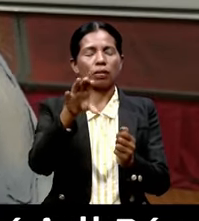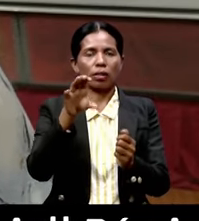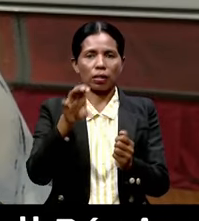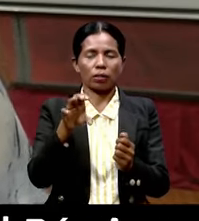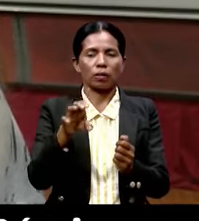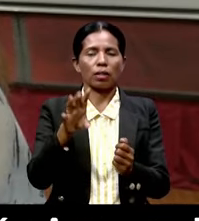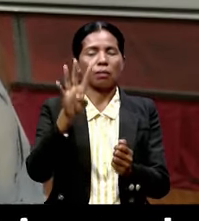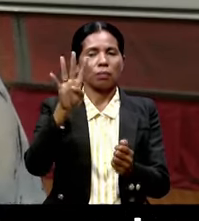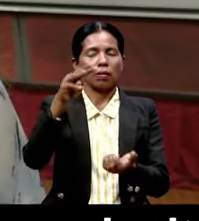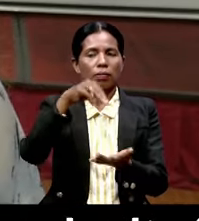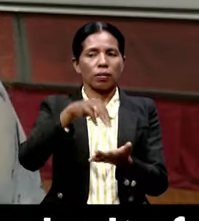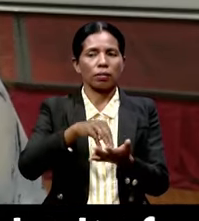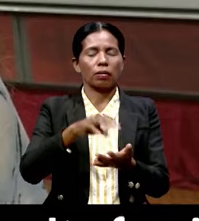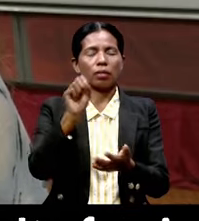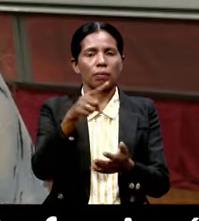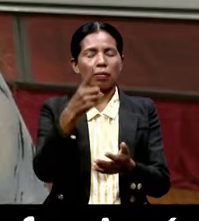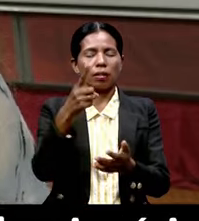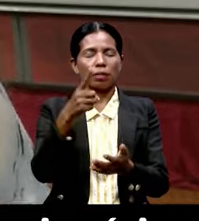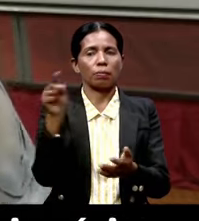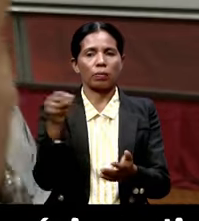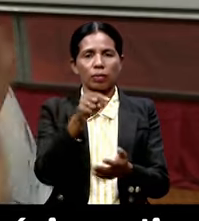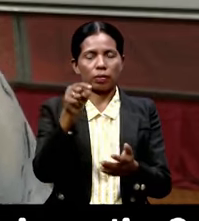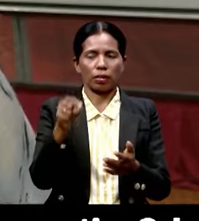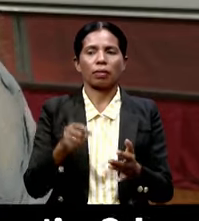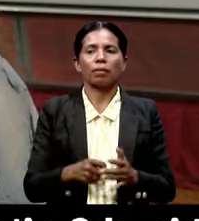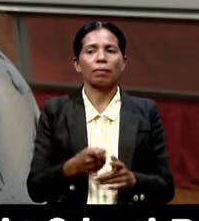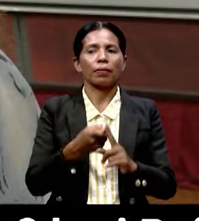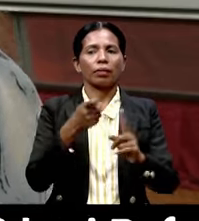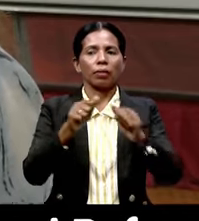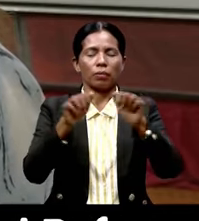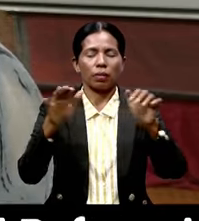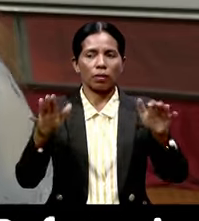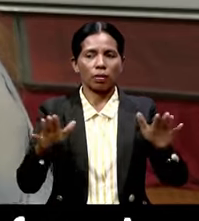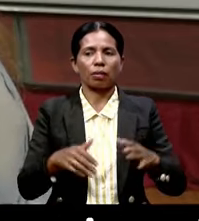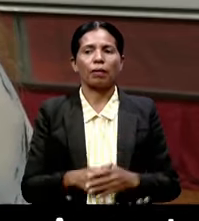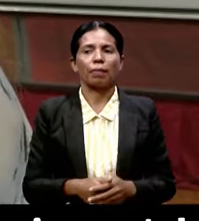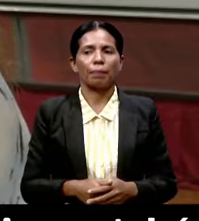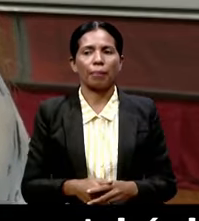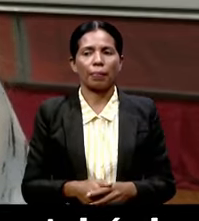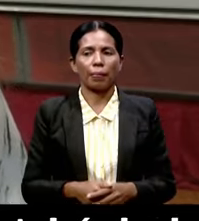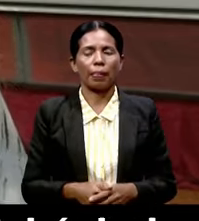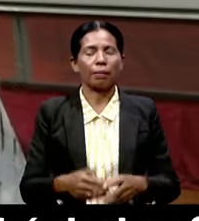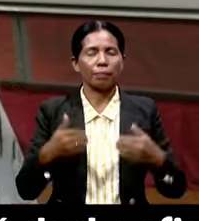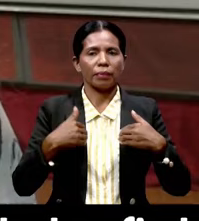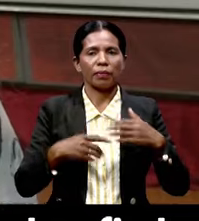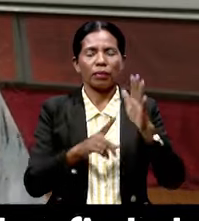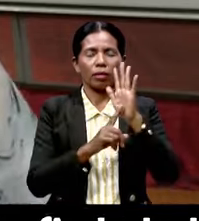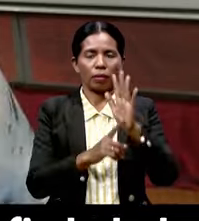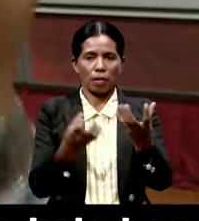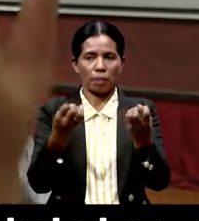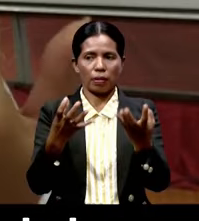204 milhões nebe 11% ne husi administração central nia iha referência Barack